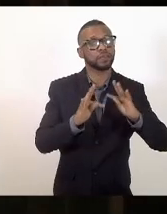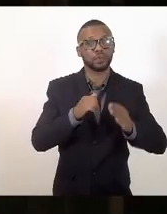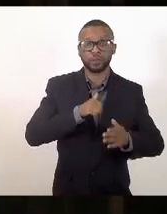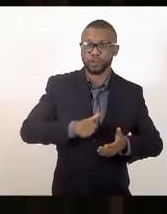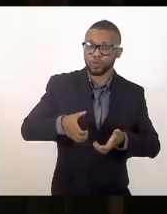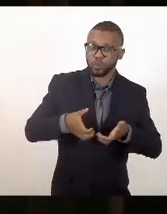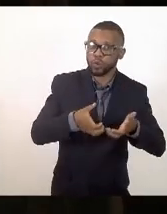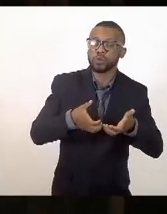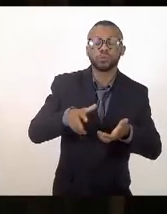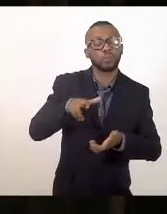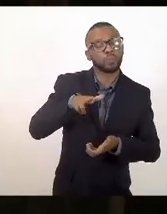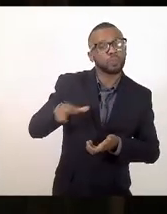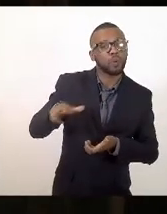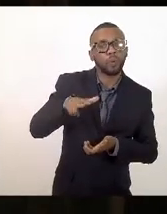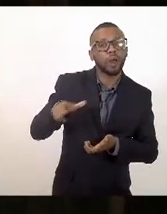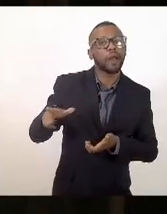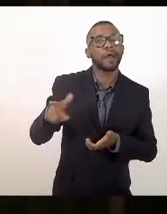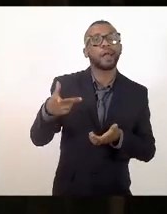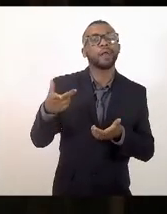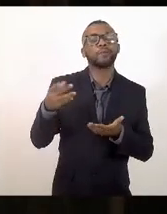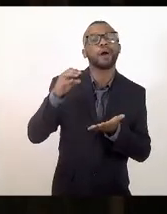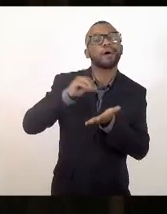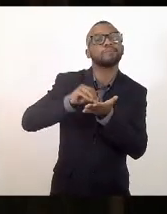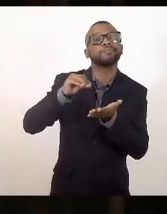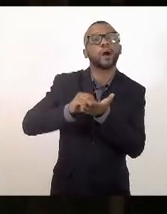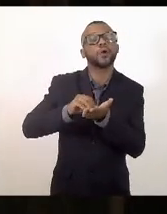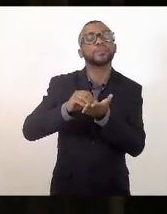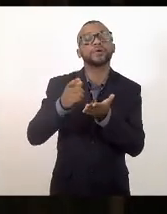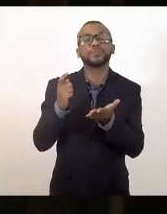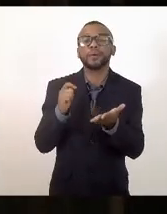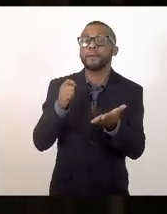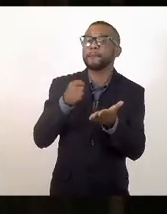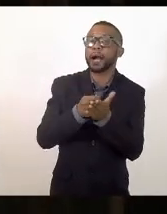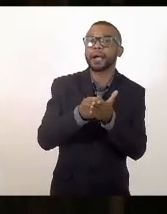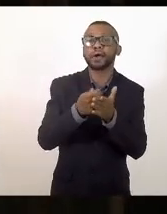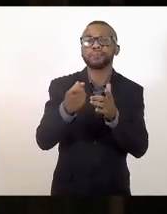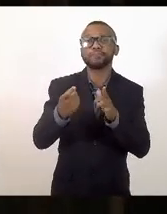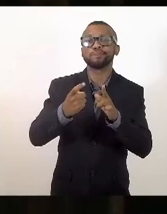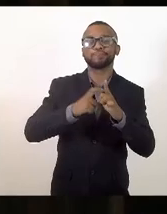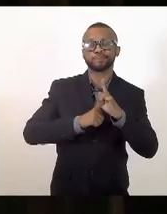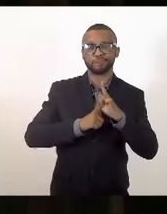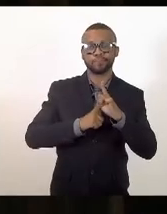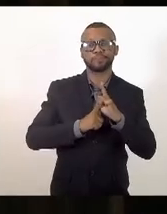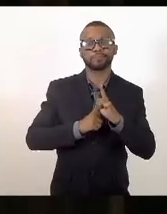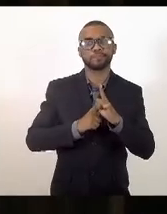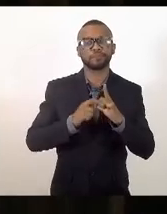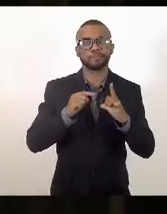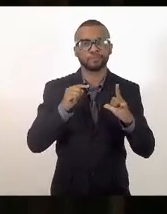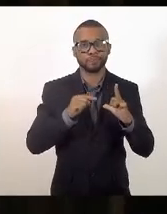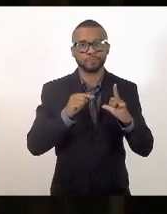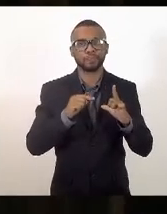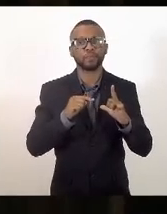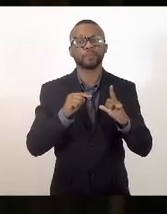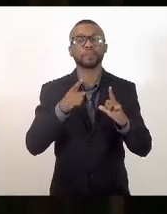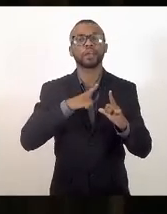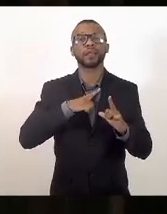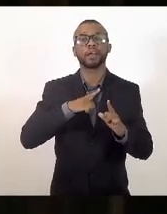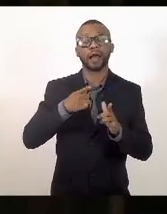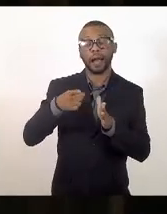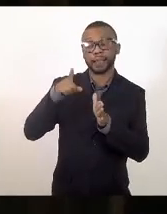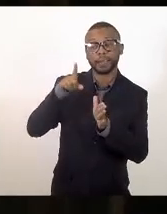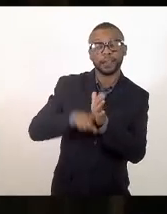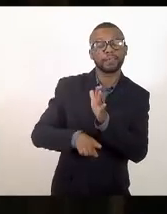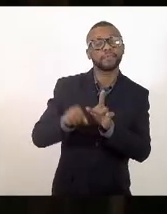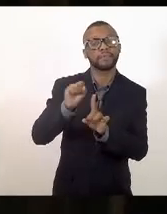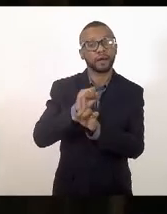é com a inadimplência. Aliás, a própria empresa já disse que vai aumentar a tarifa social,